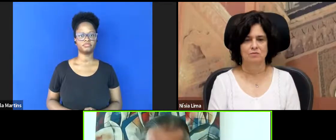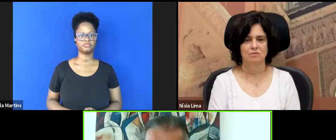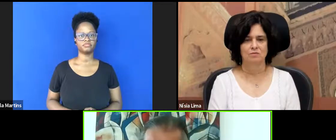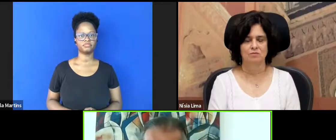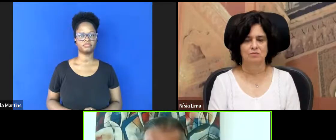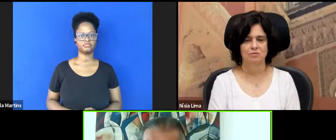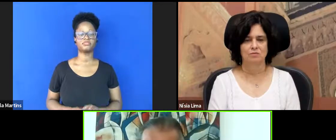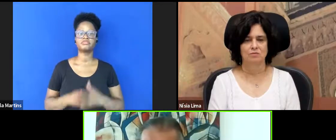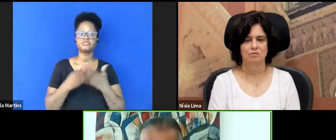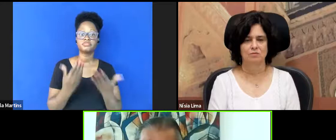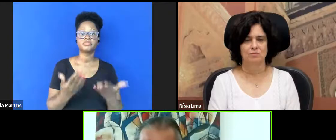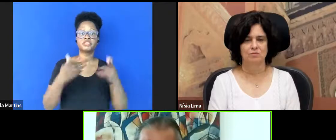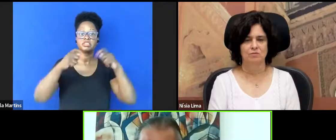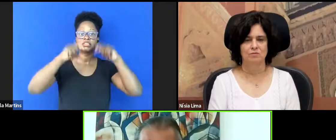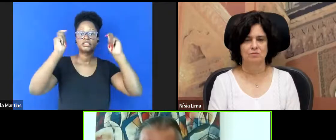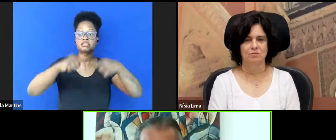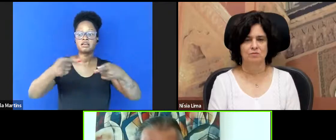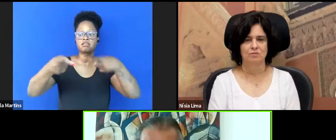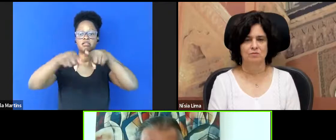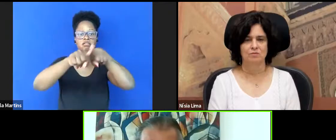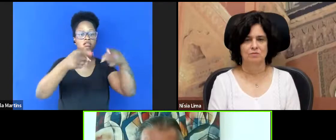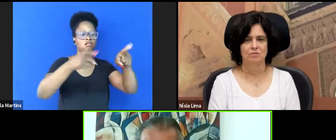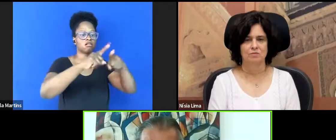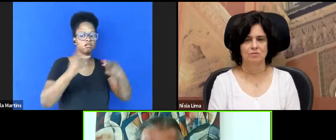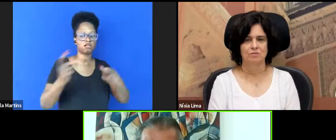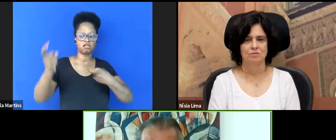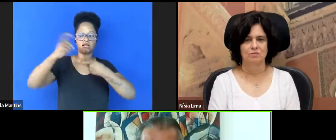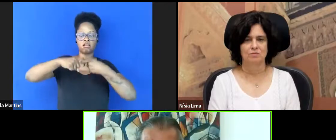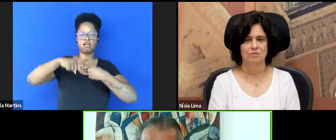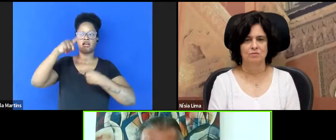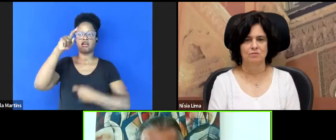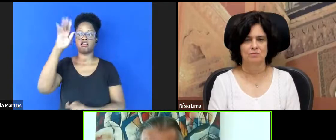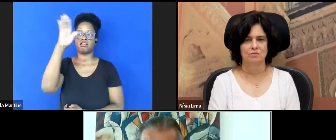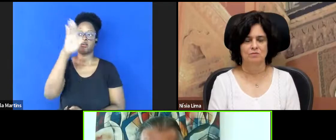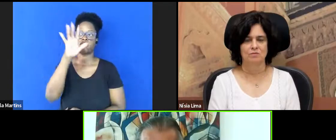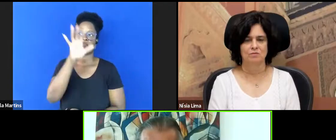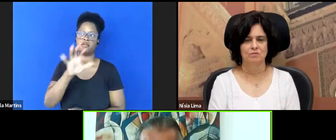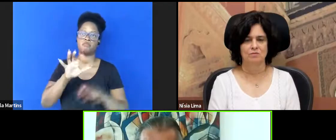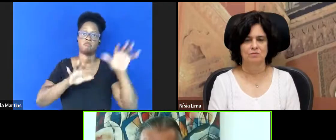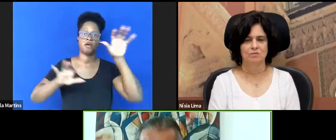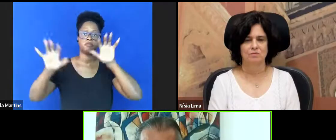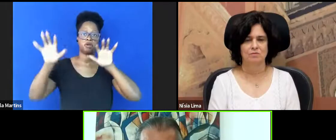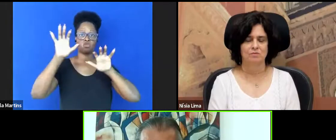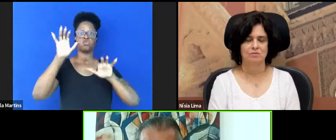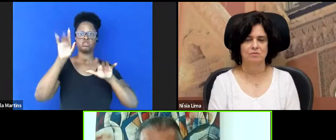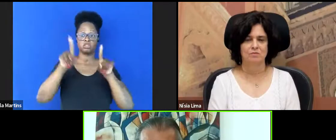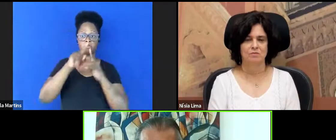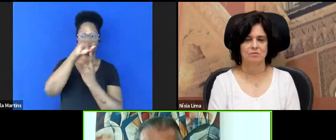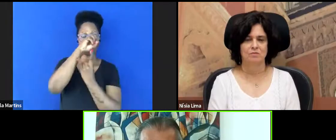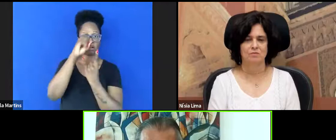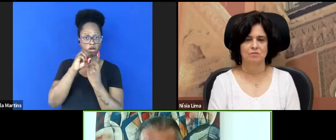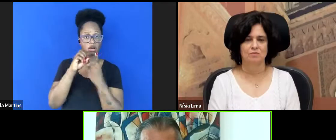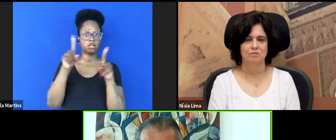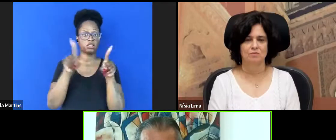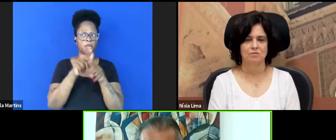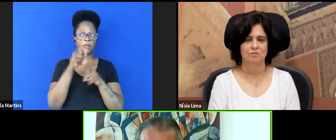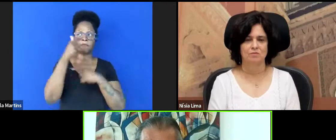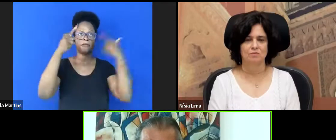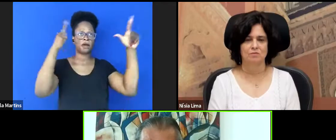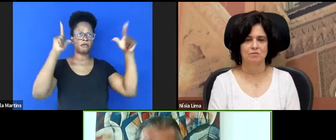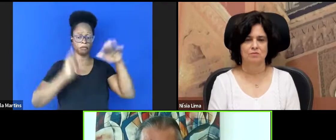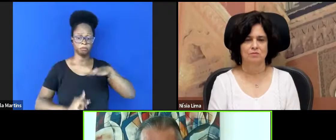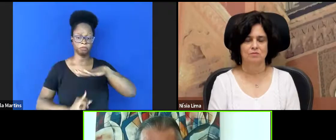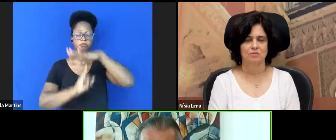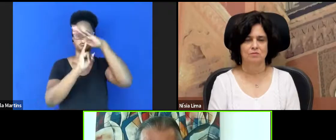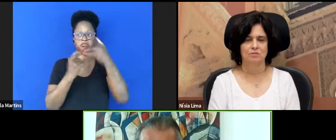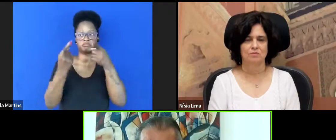As possíveis parcerias entre centros regionais e comunidades da Fiocruz, além de outras instituições